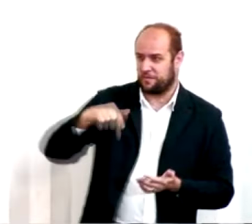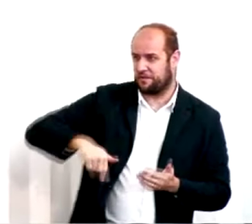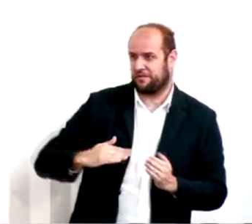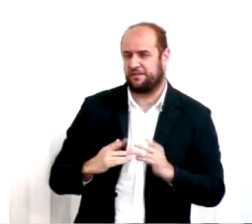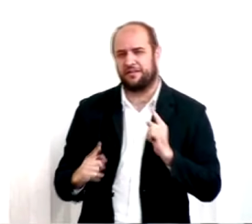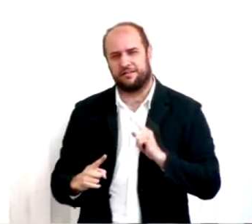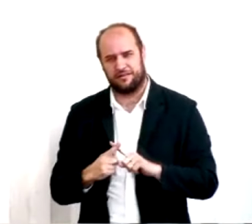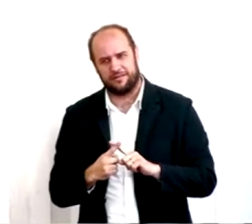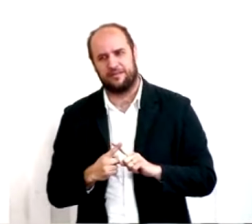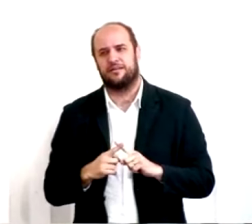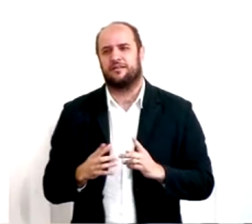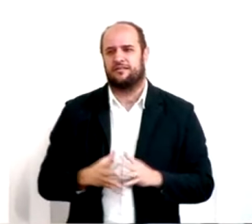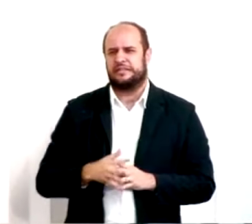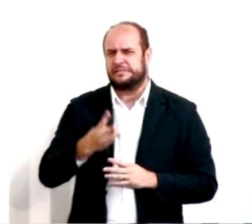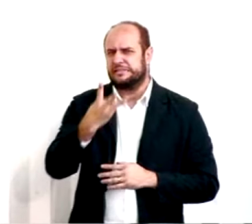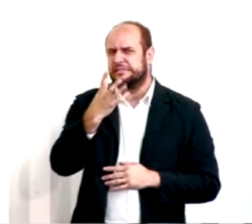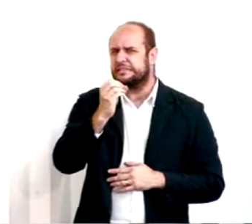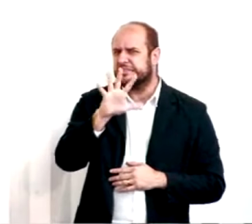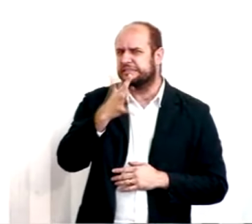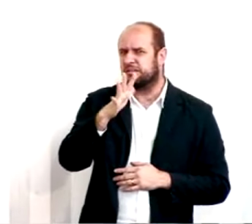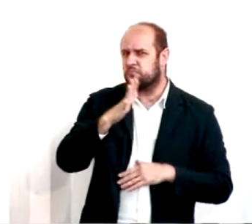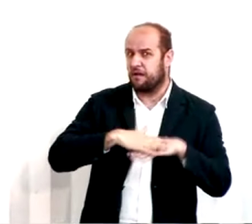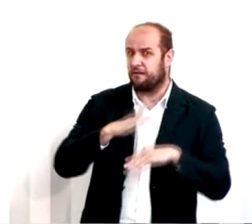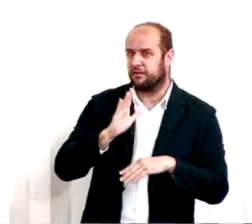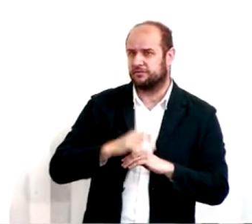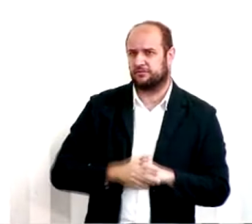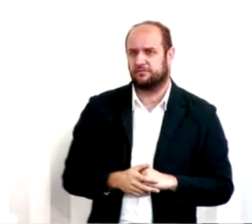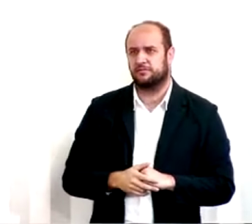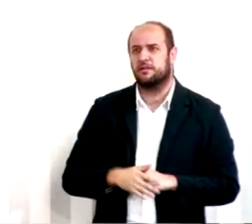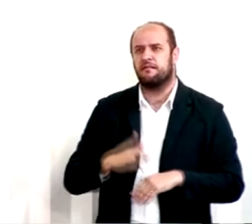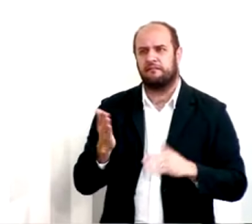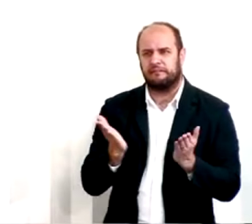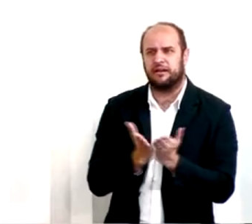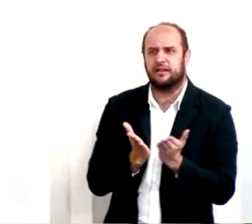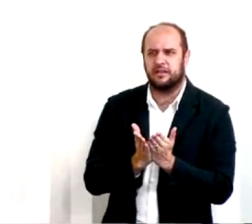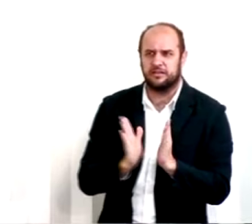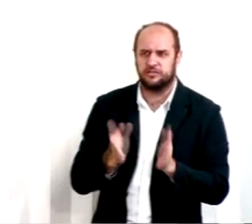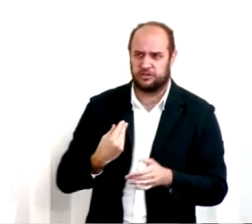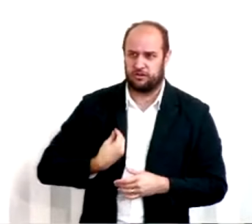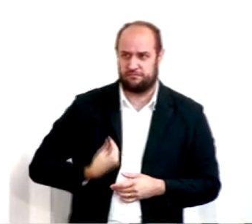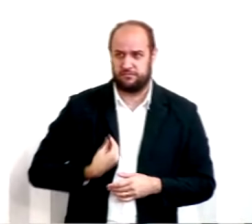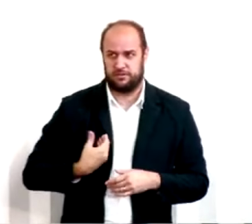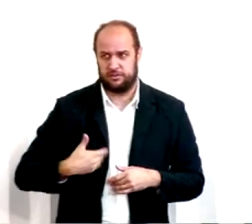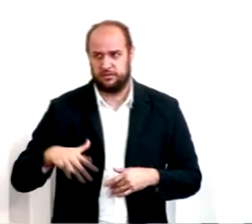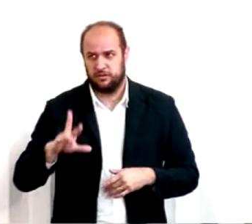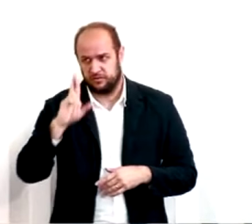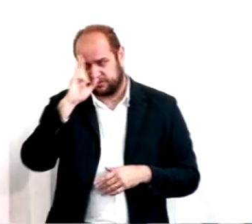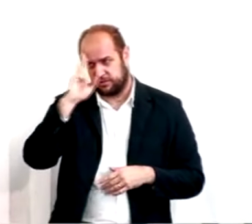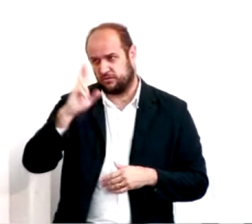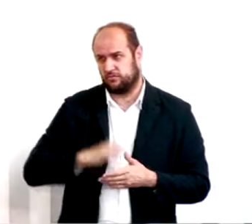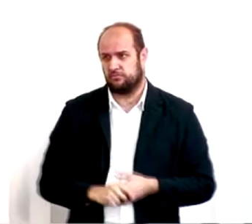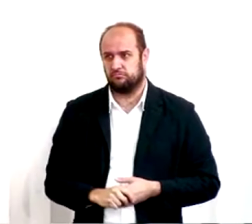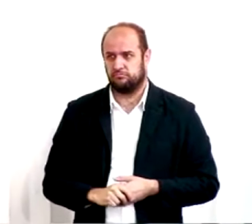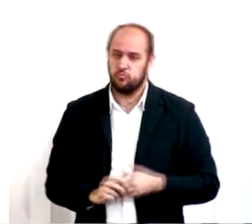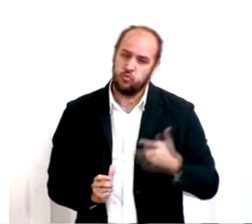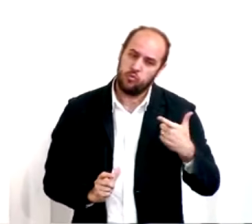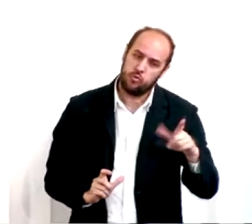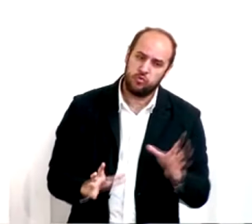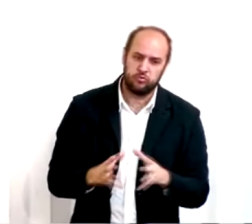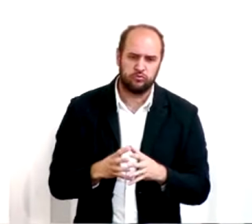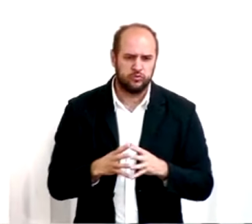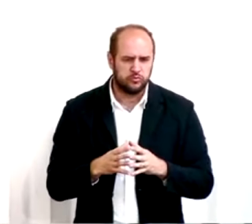torno de 30 pouquinho mais alguns já são cristãos há muito tempo vivem assim no Senhor outros